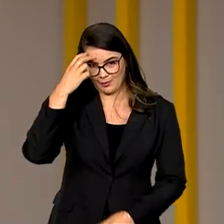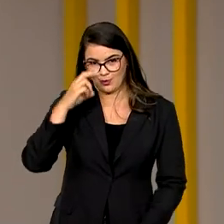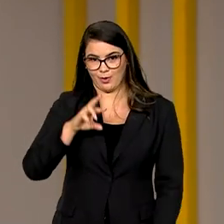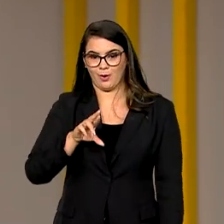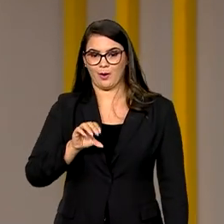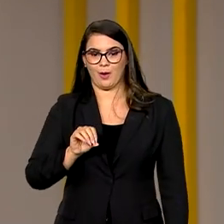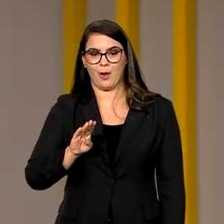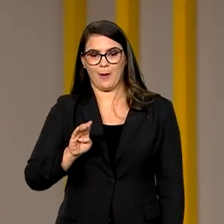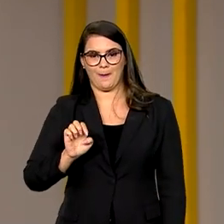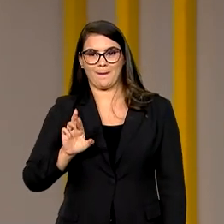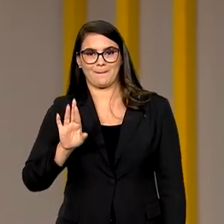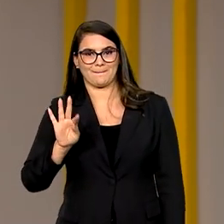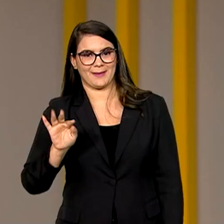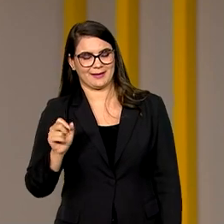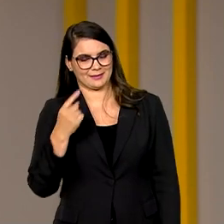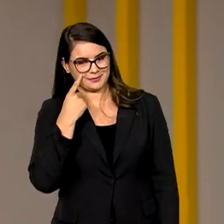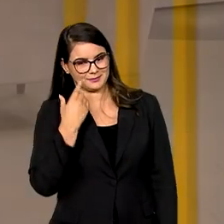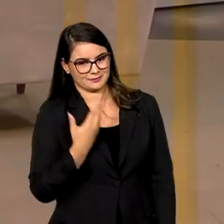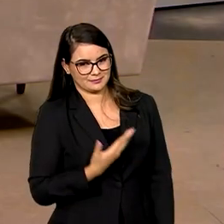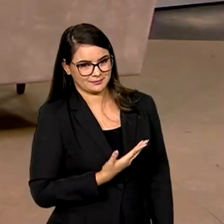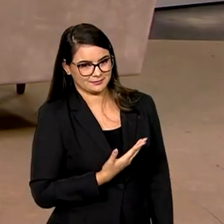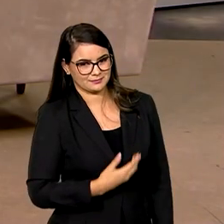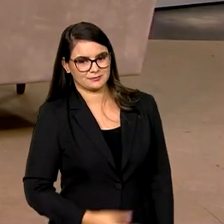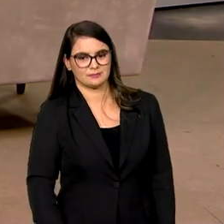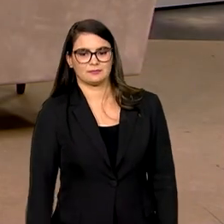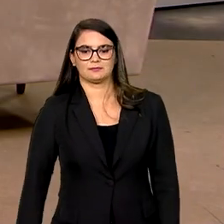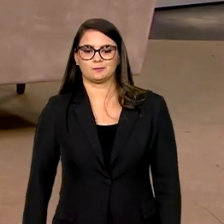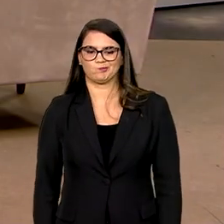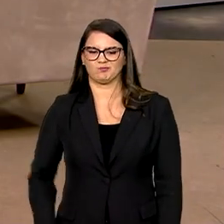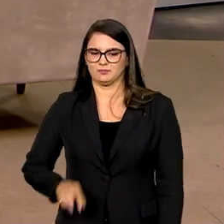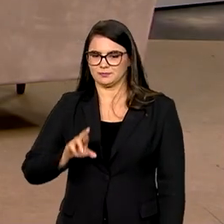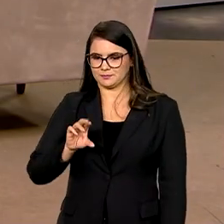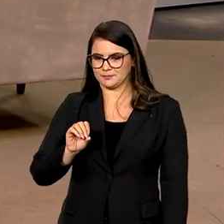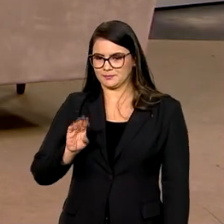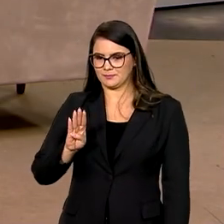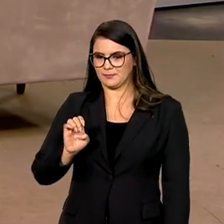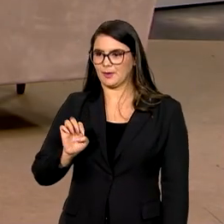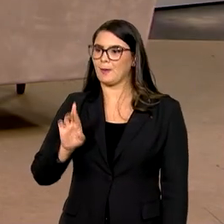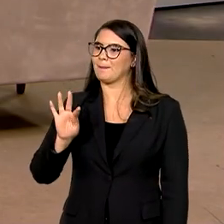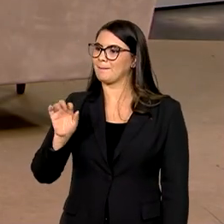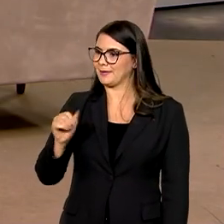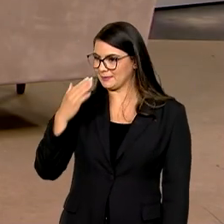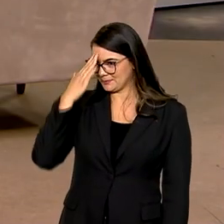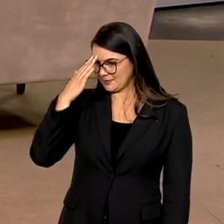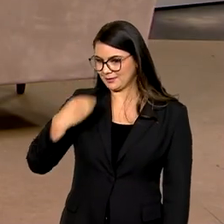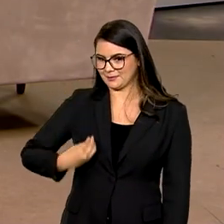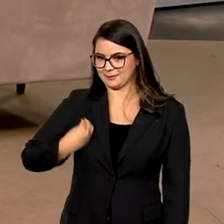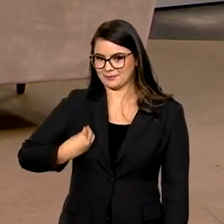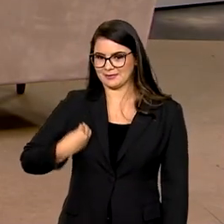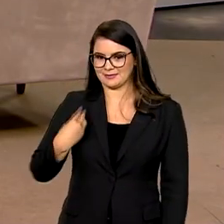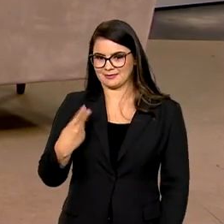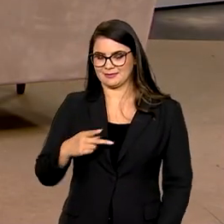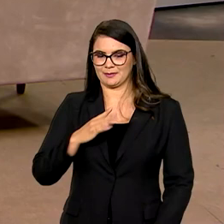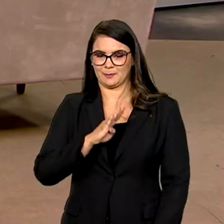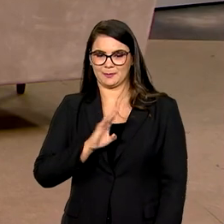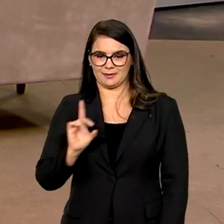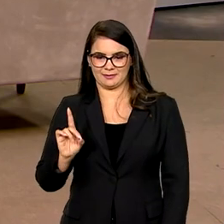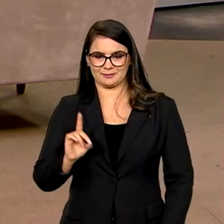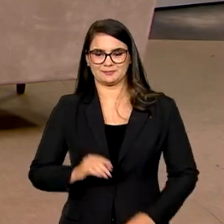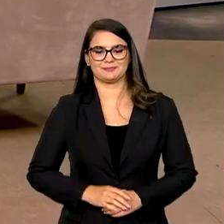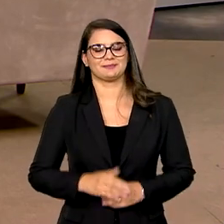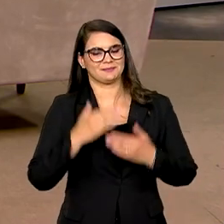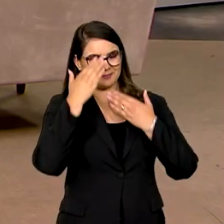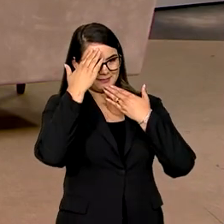Roberta Martins. Confira aí a entrevista. Roberta Martins, muito obrigado pela sua presença aqui no Brasil em Dia. Obrigada, Roberto,